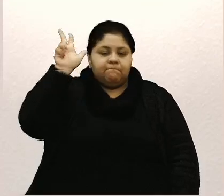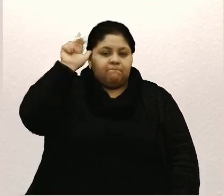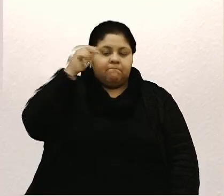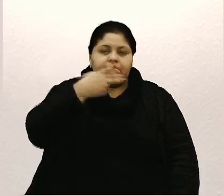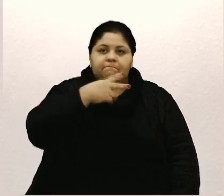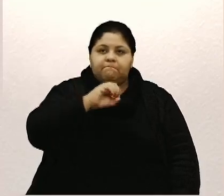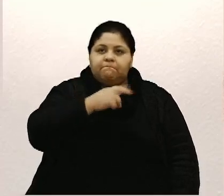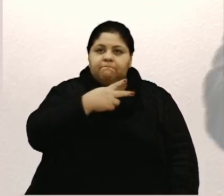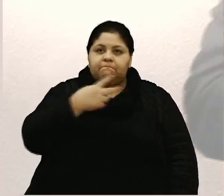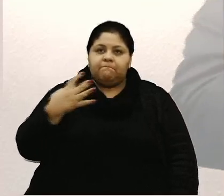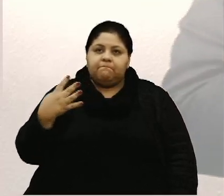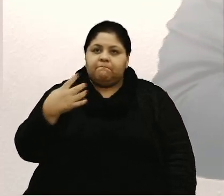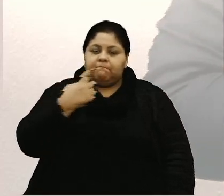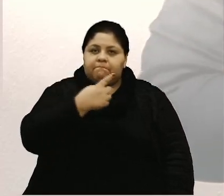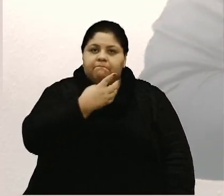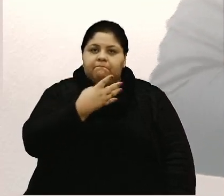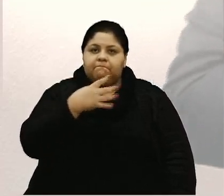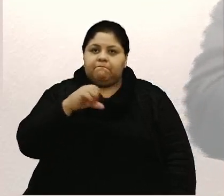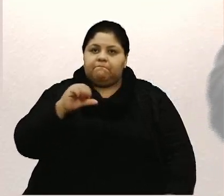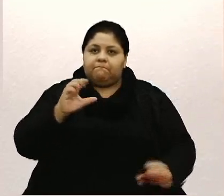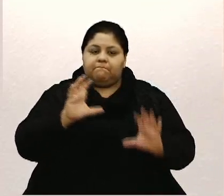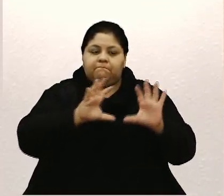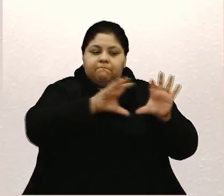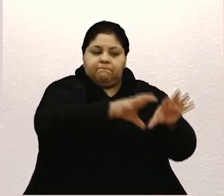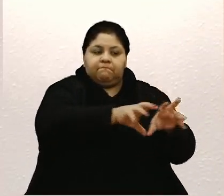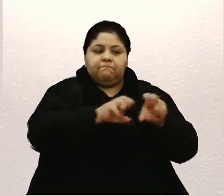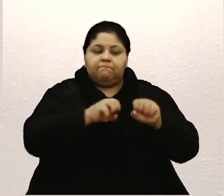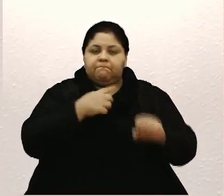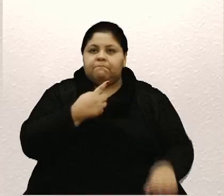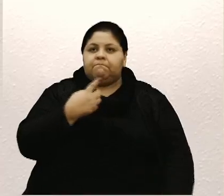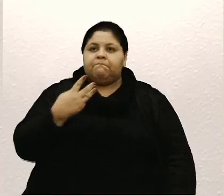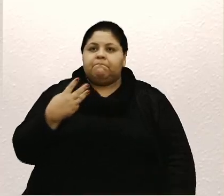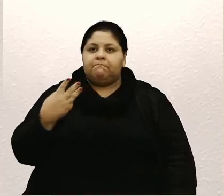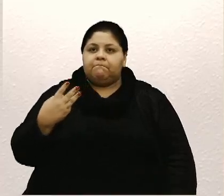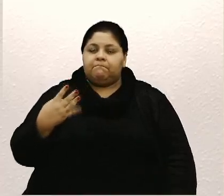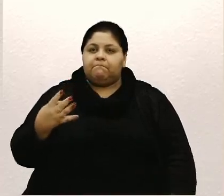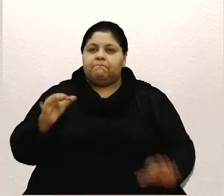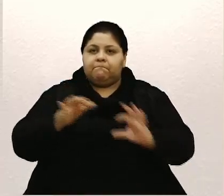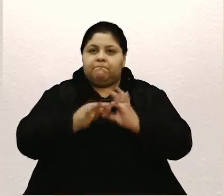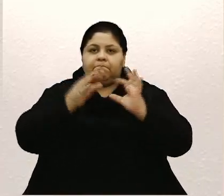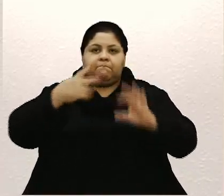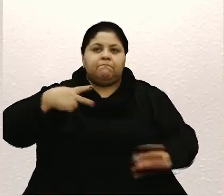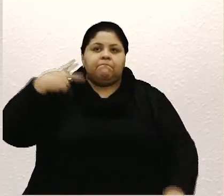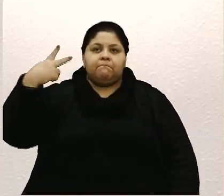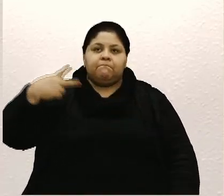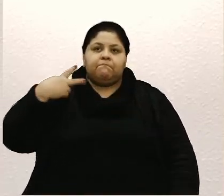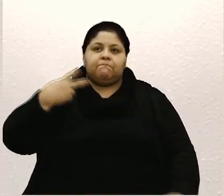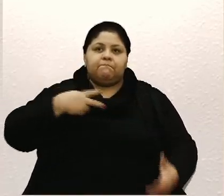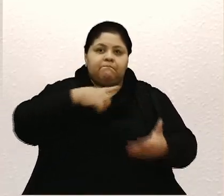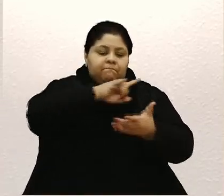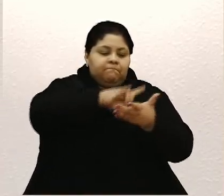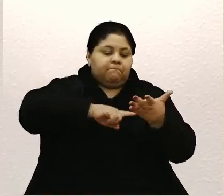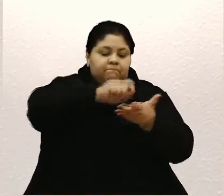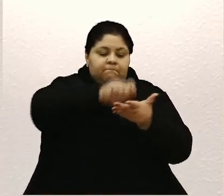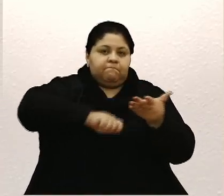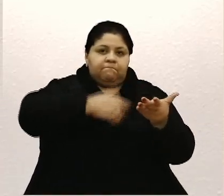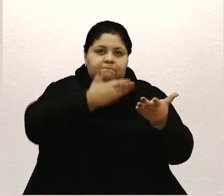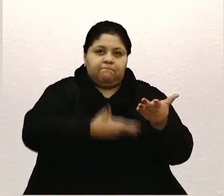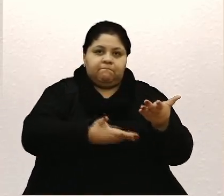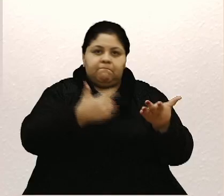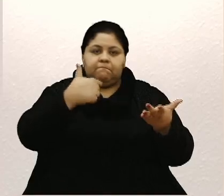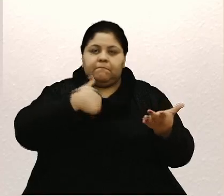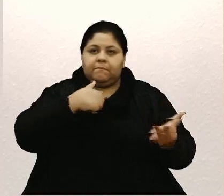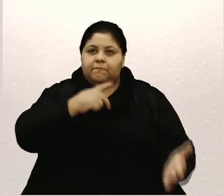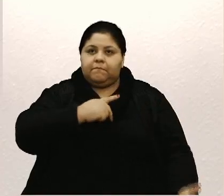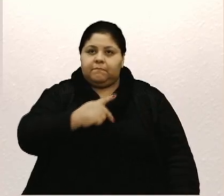2024, 149 anos de colonização, 134 emancipação política. Documento vem assinado por mim,